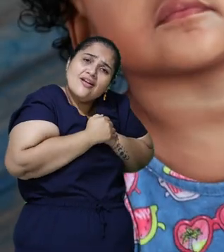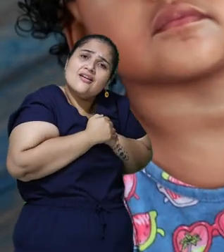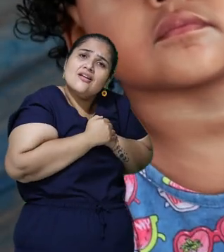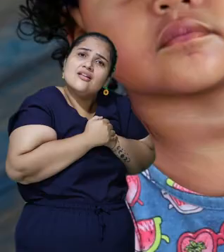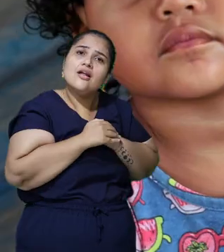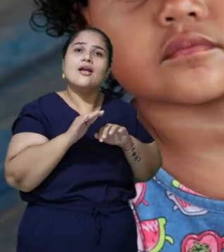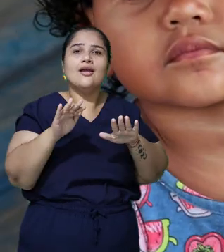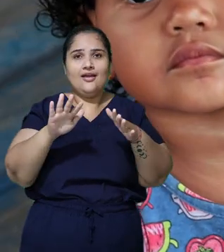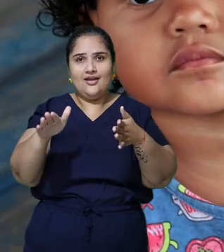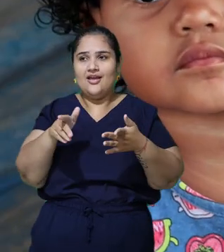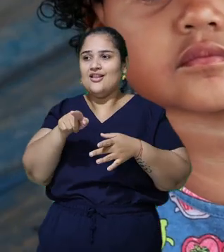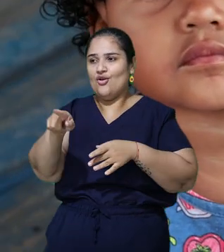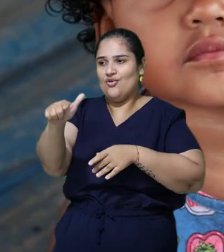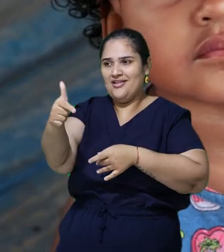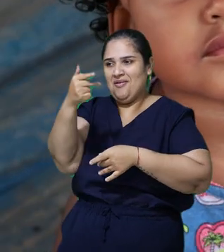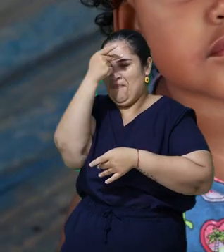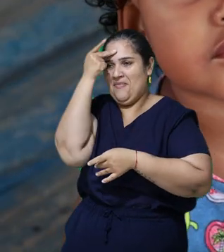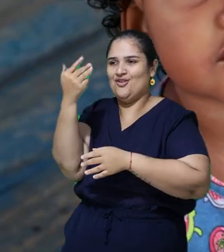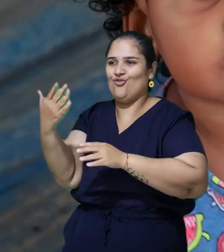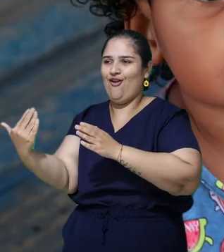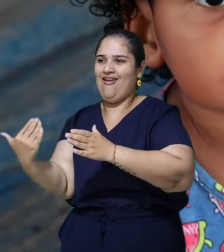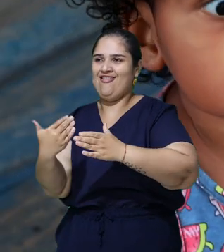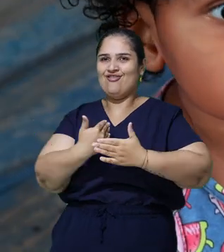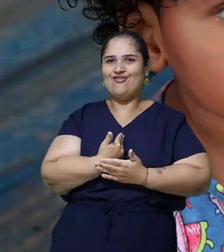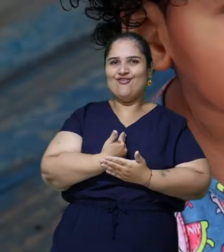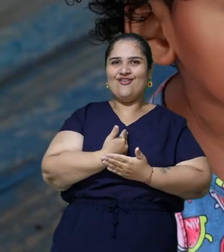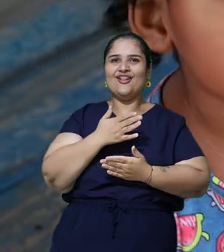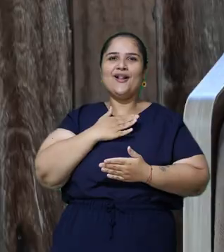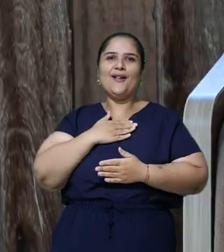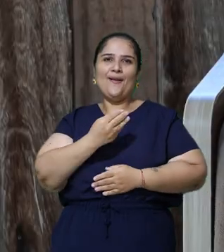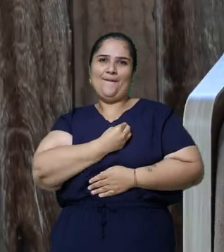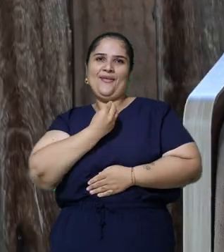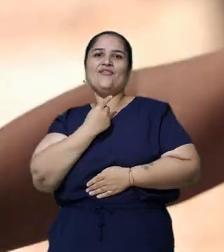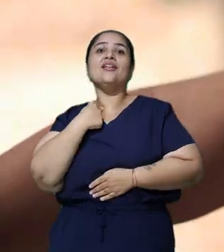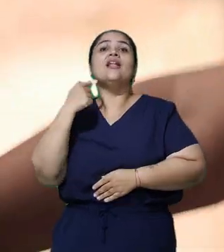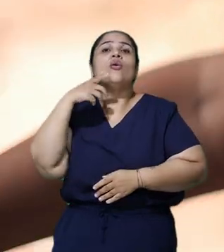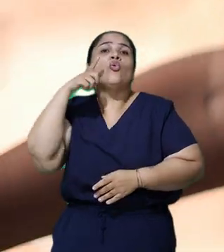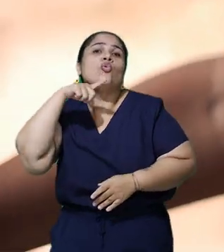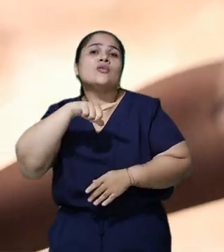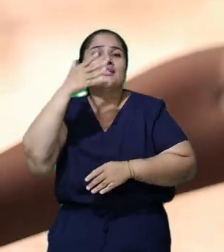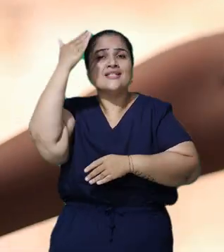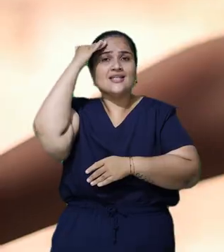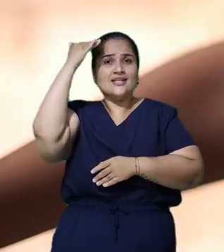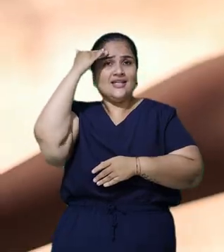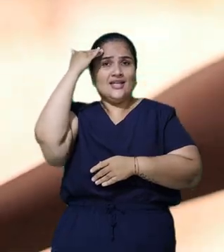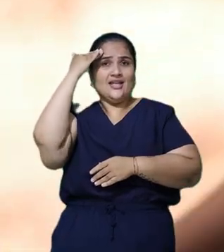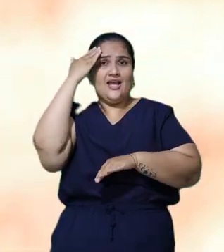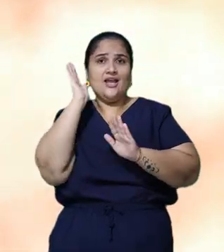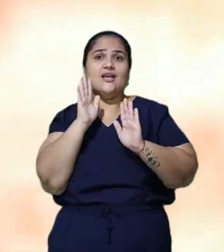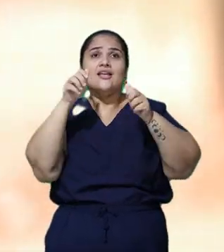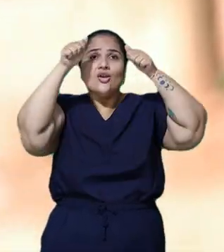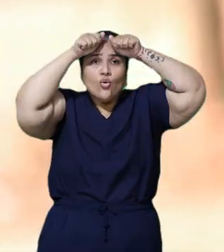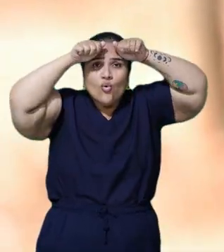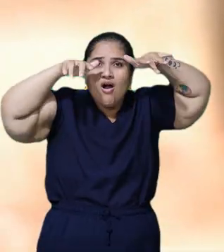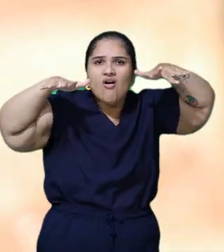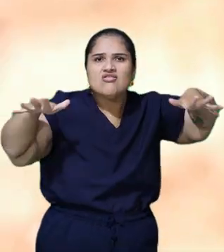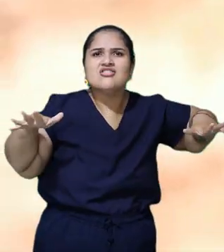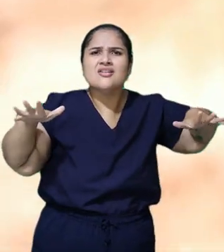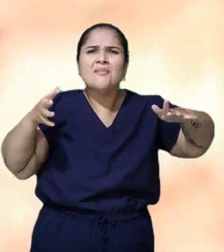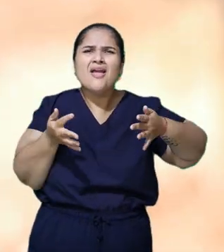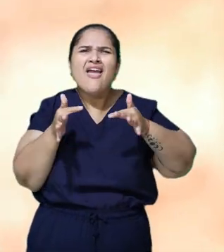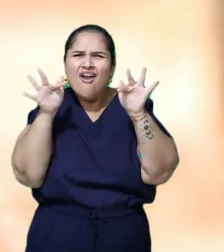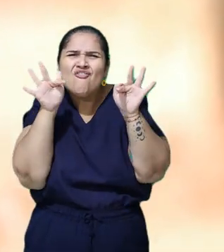vida, foi fundamental, porque eu pude entender que o autismo não é o